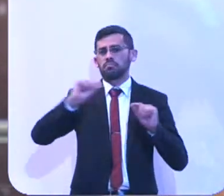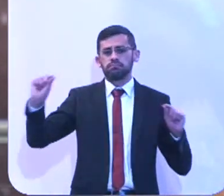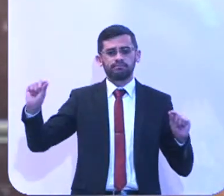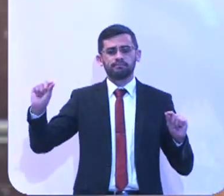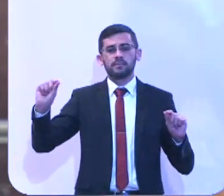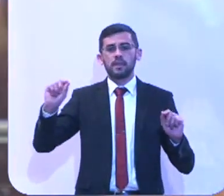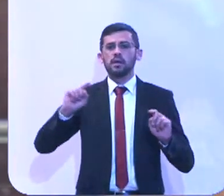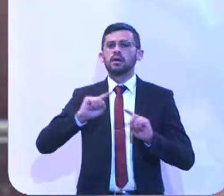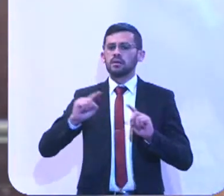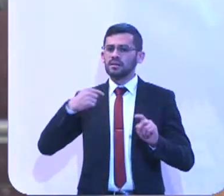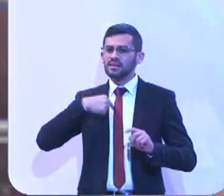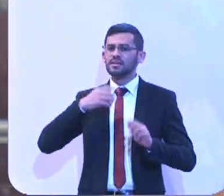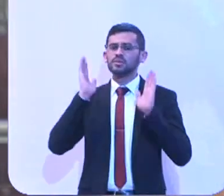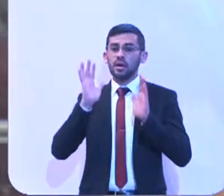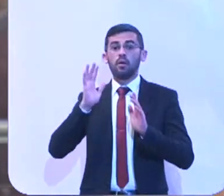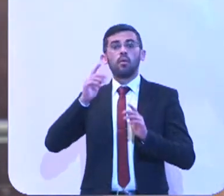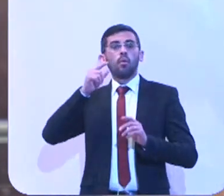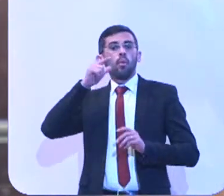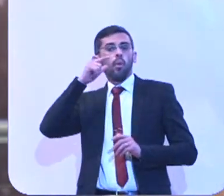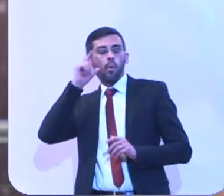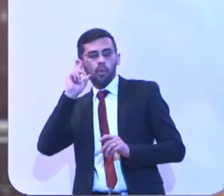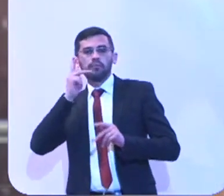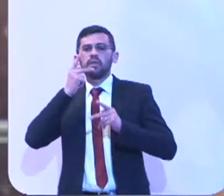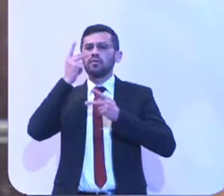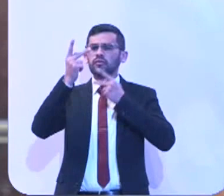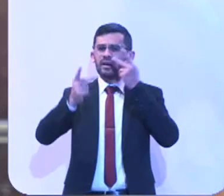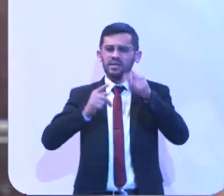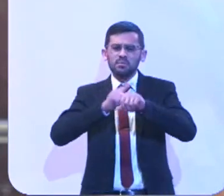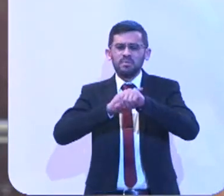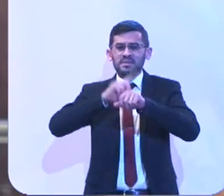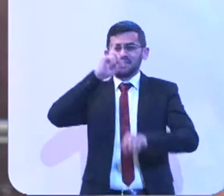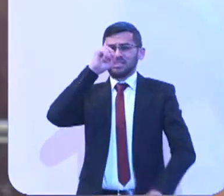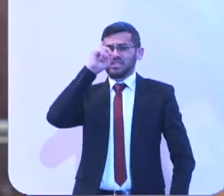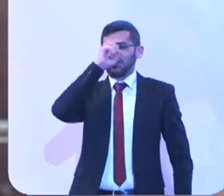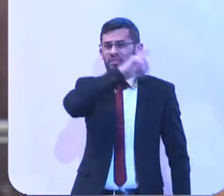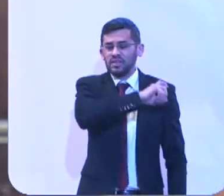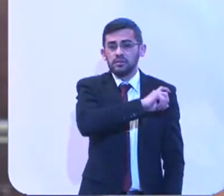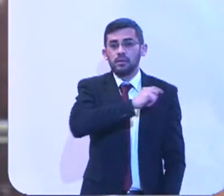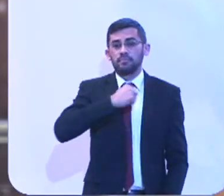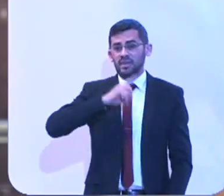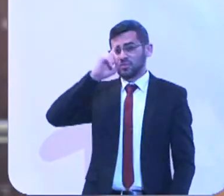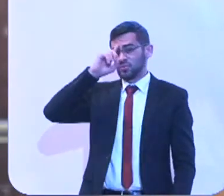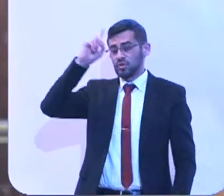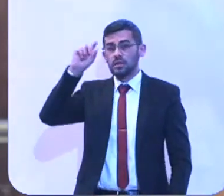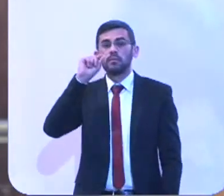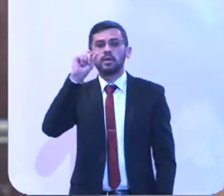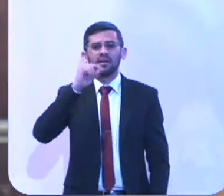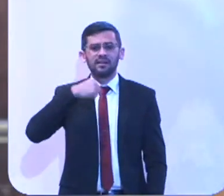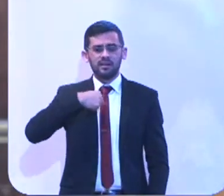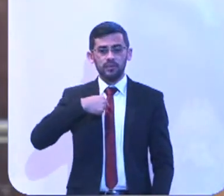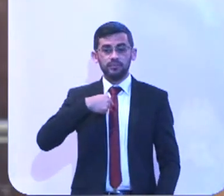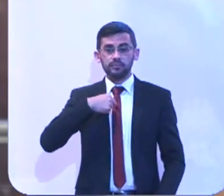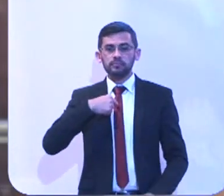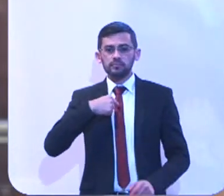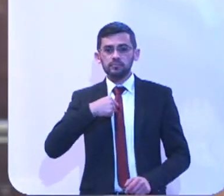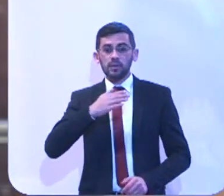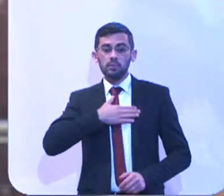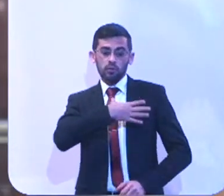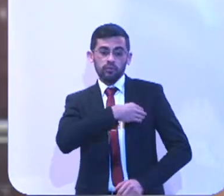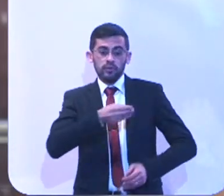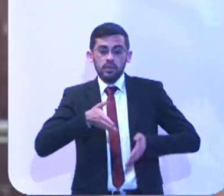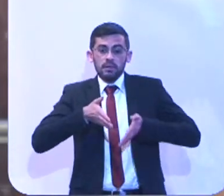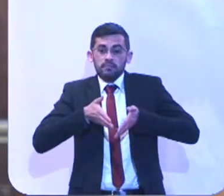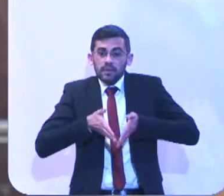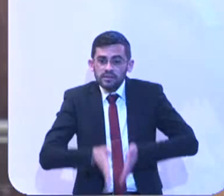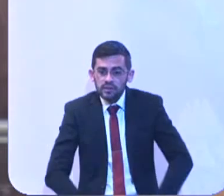assim. Ontem compartilhei aqui um dos momentos mais difíceis para mim. Foi um dia, eu tinha acabado de ganhar o meu primeiro filho, o